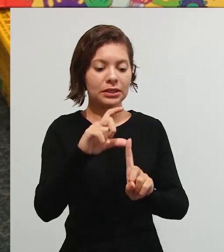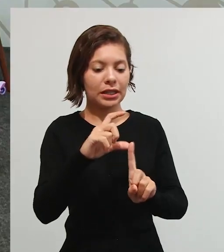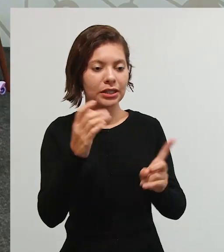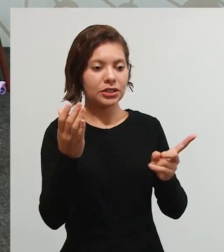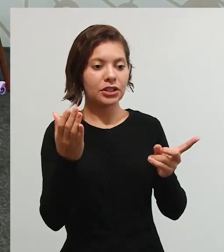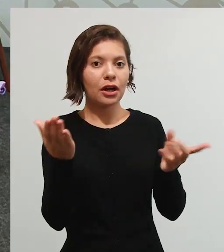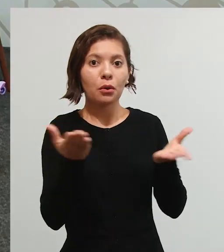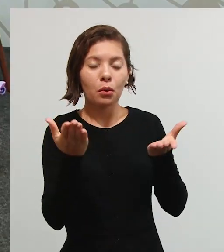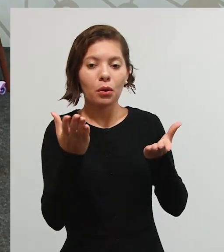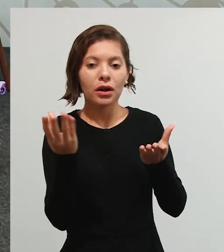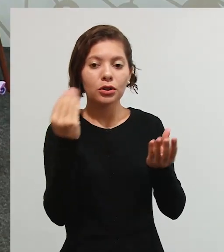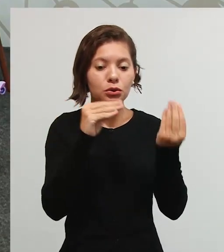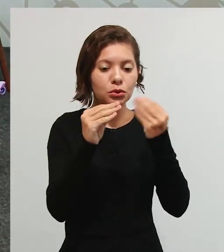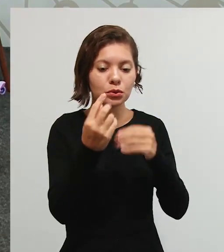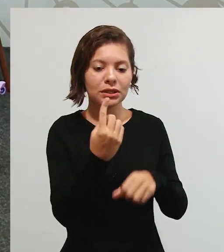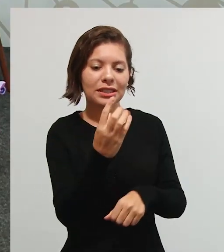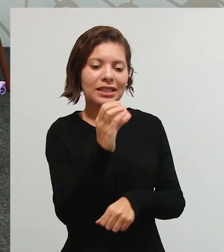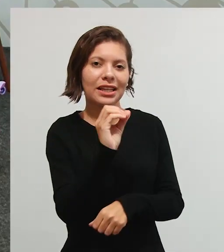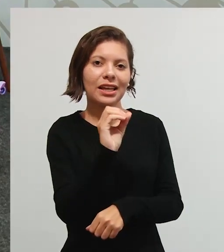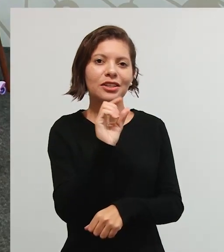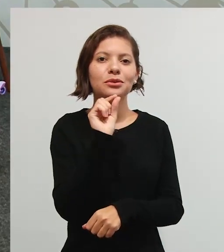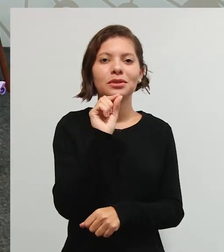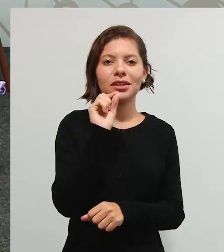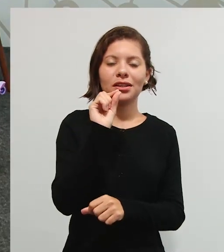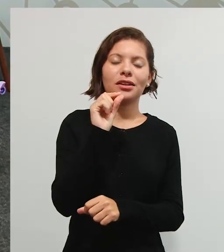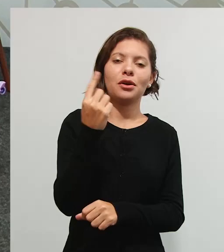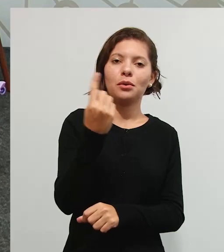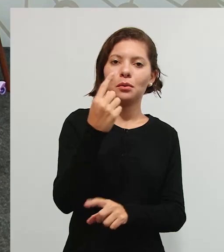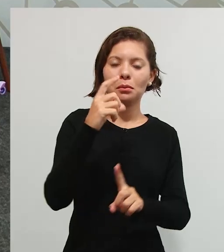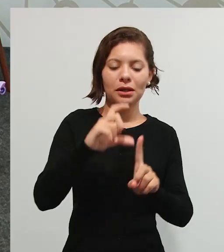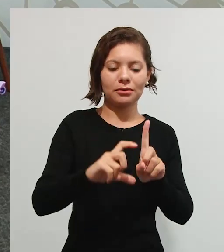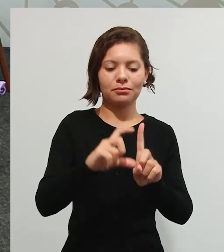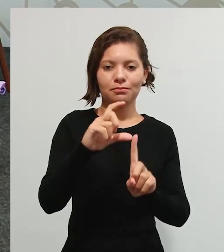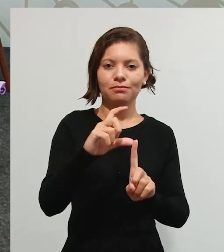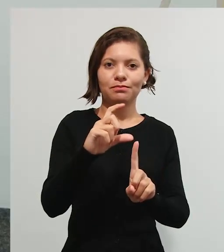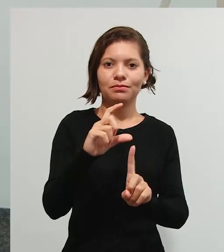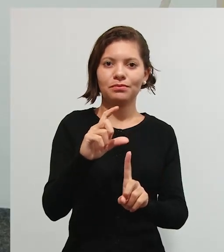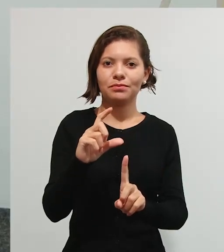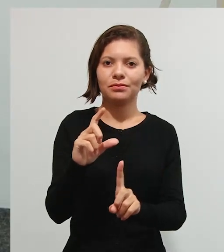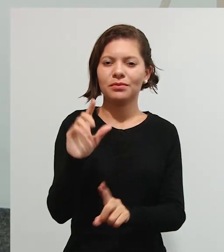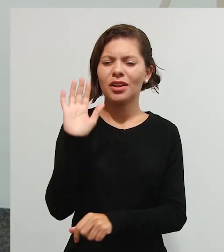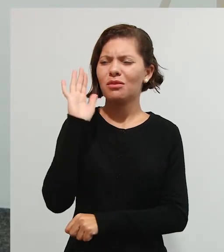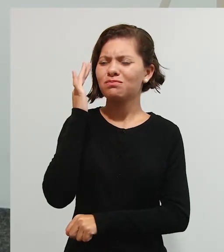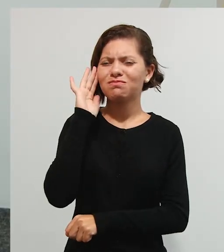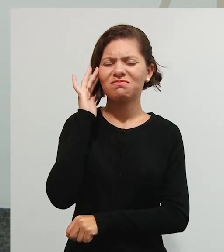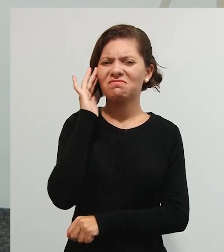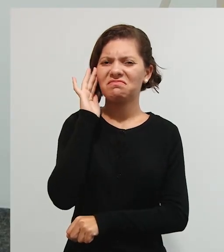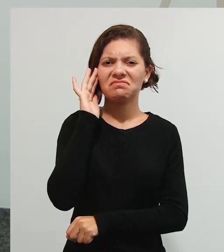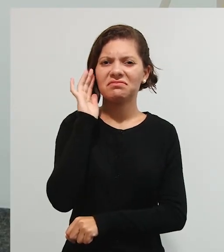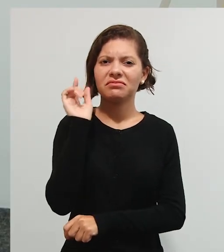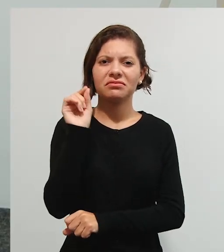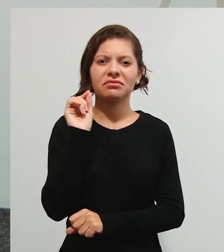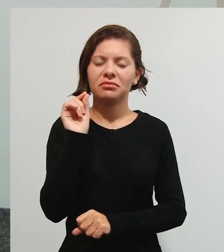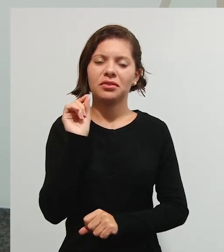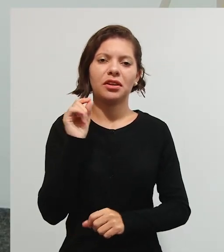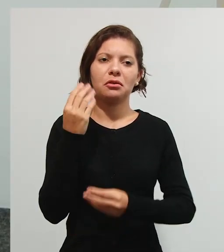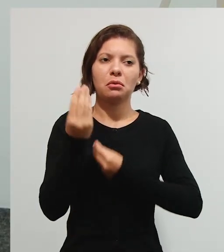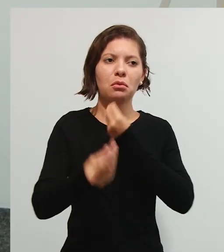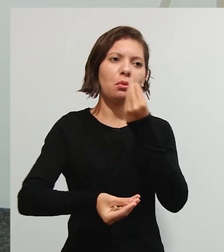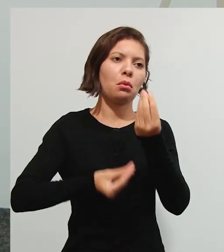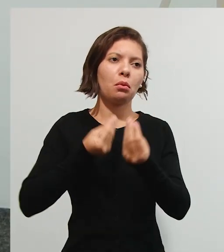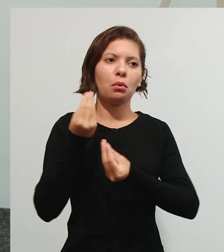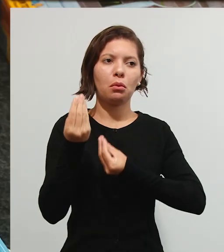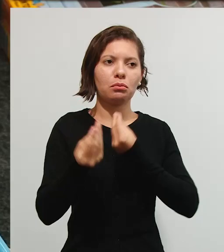se você juntar 10, você vai ter o quê? Uma dezena. Ela não vai entender esse processo do ponto de vista